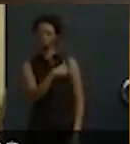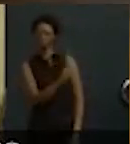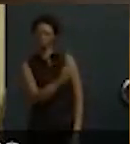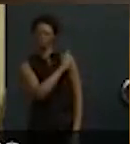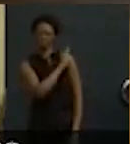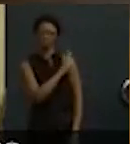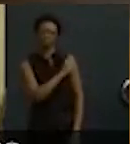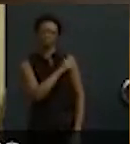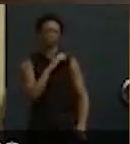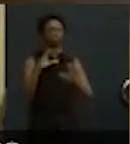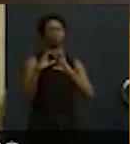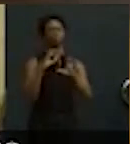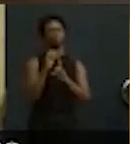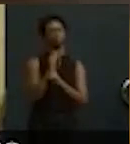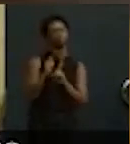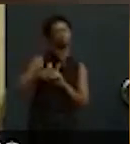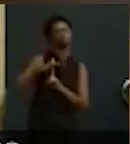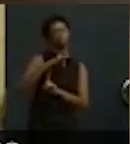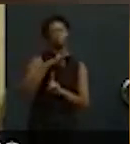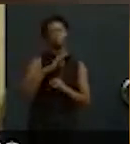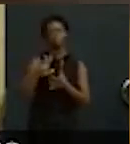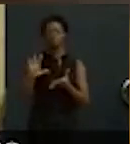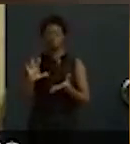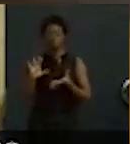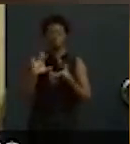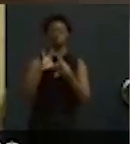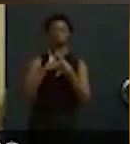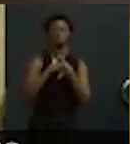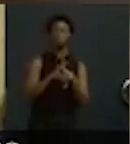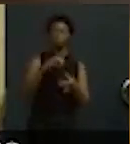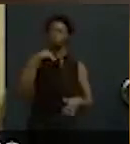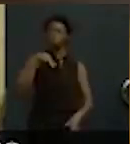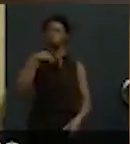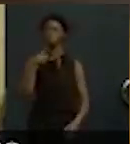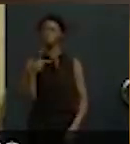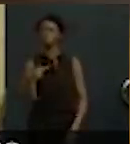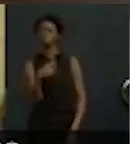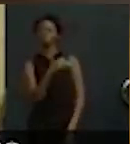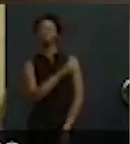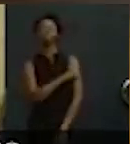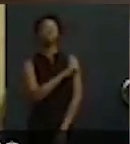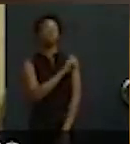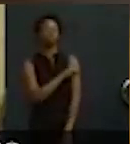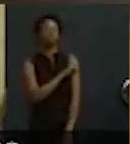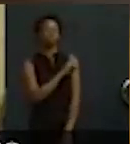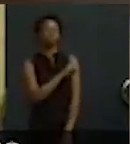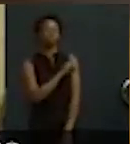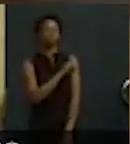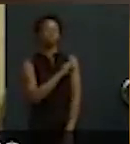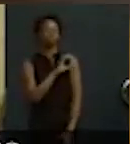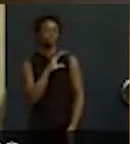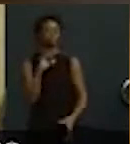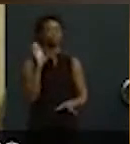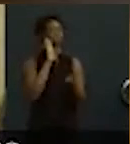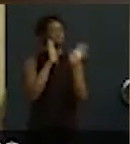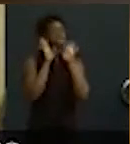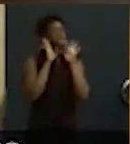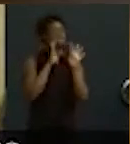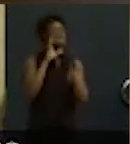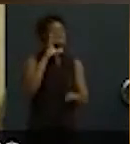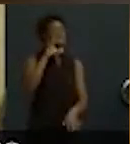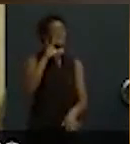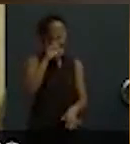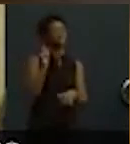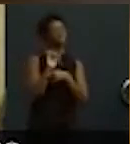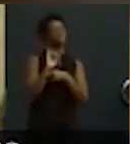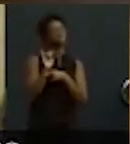da Comunicação Social, conectou o Ministério Público do Estado do Rio de Janeiro ao Facebook, Instagram,